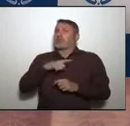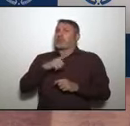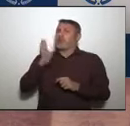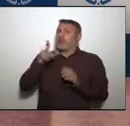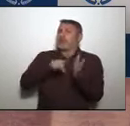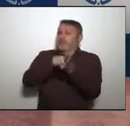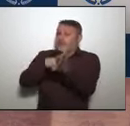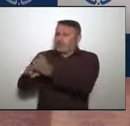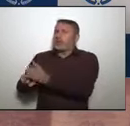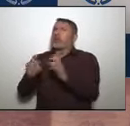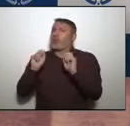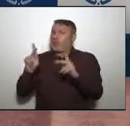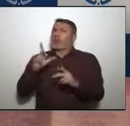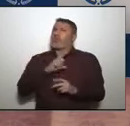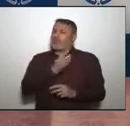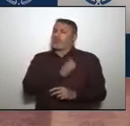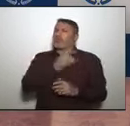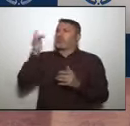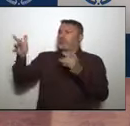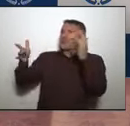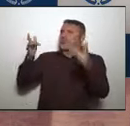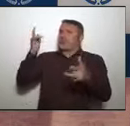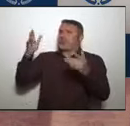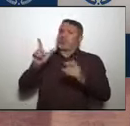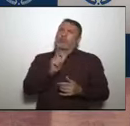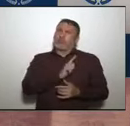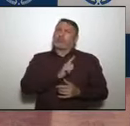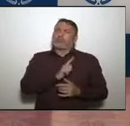fiscalização já estamos fazendo.